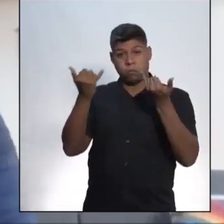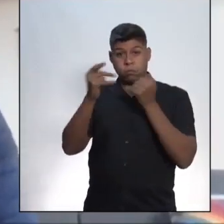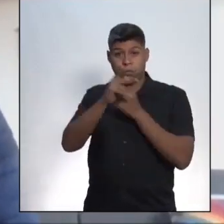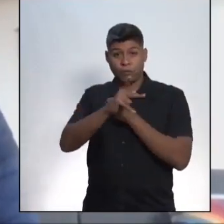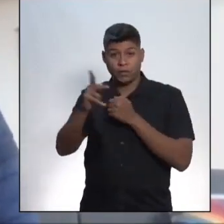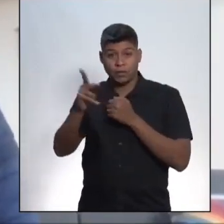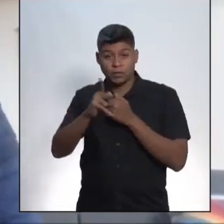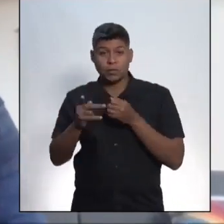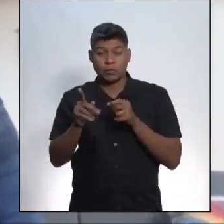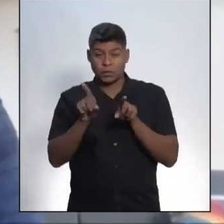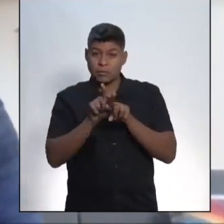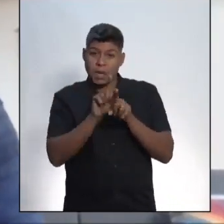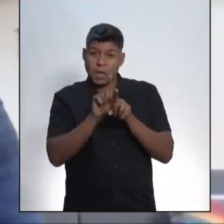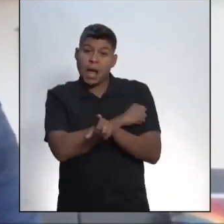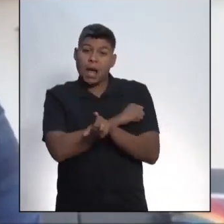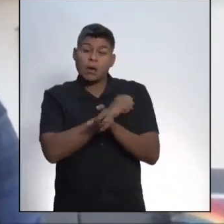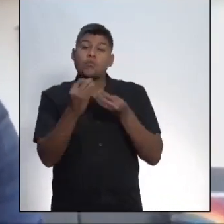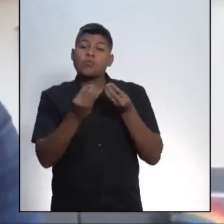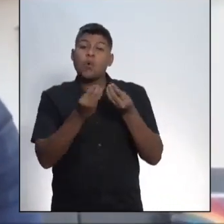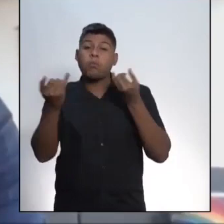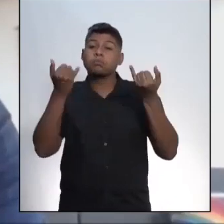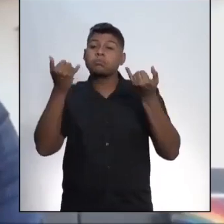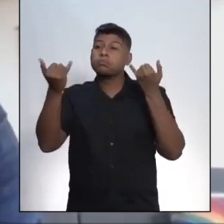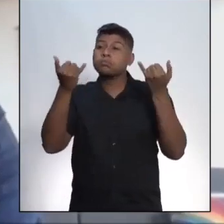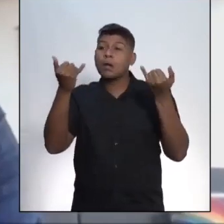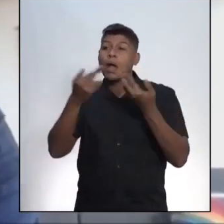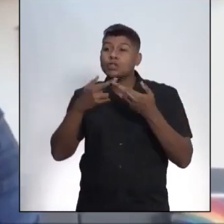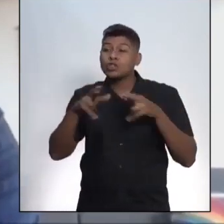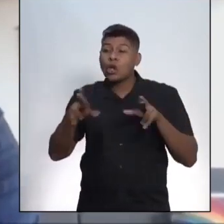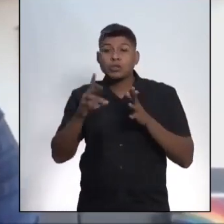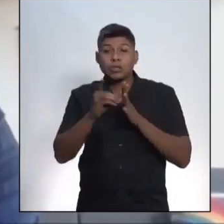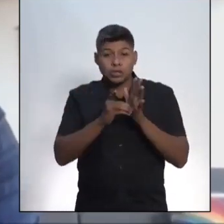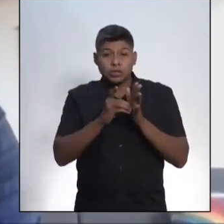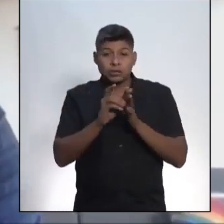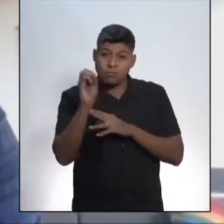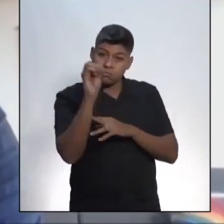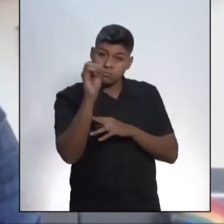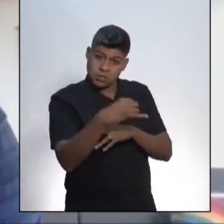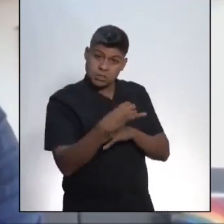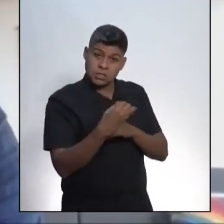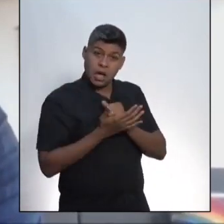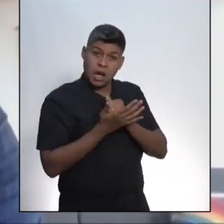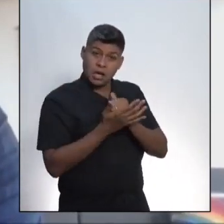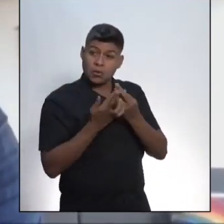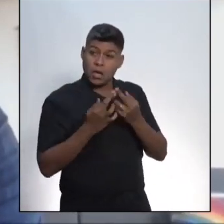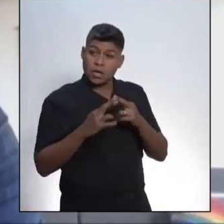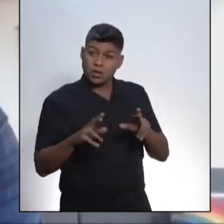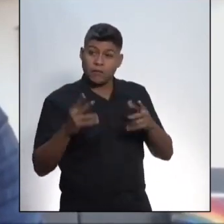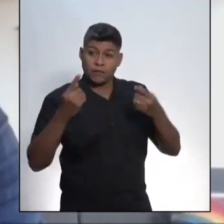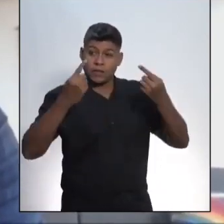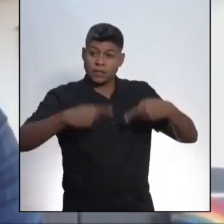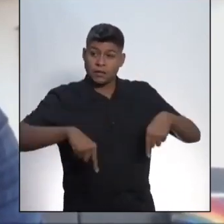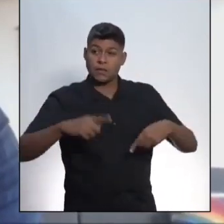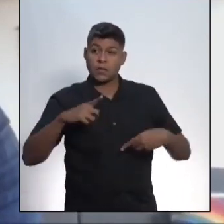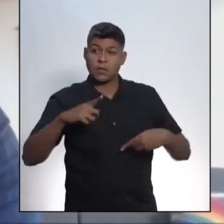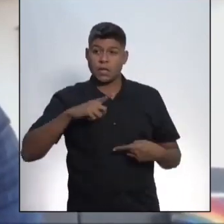meu aluno, para criar uma solução digital aí sim que vai ajudá-lo a resolver os desafios que ele